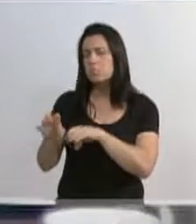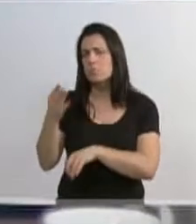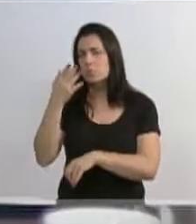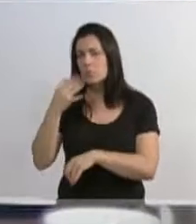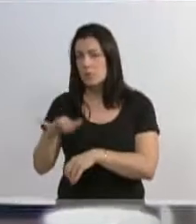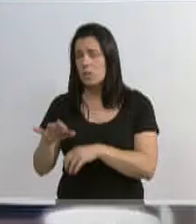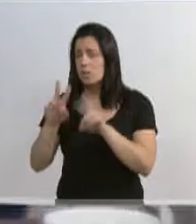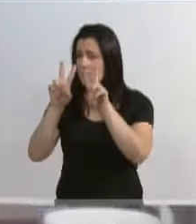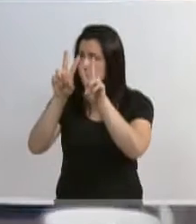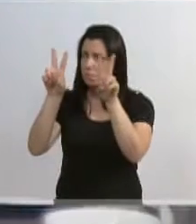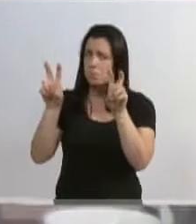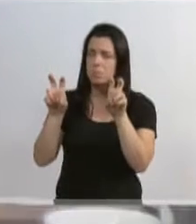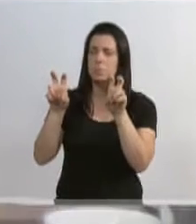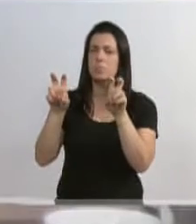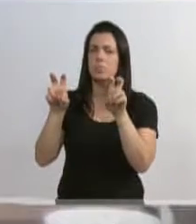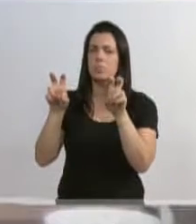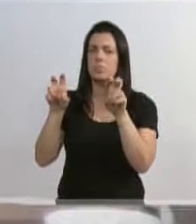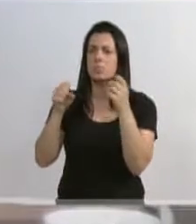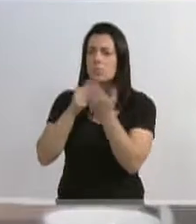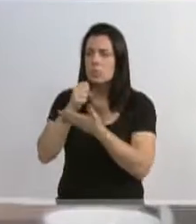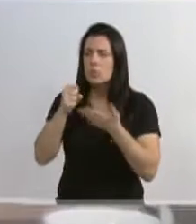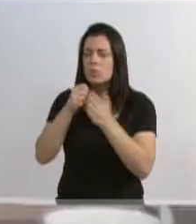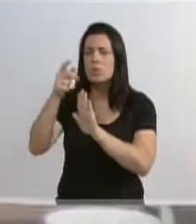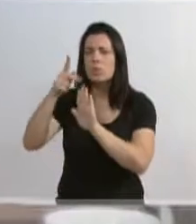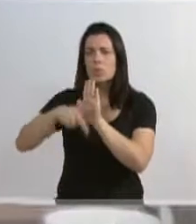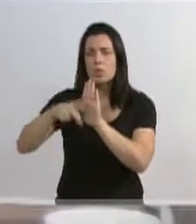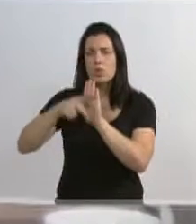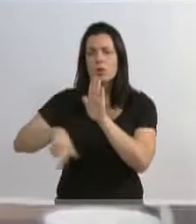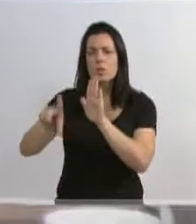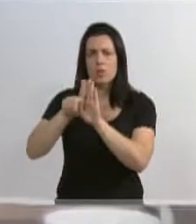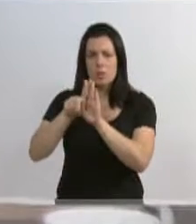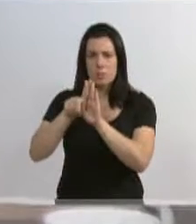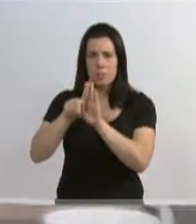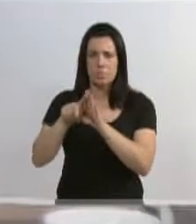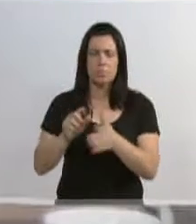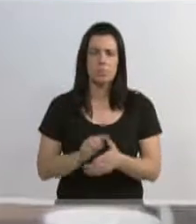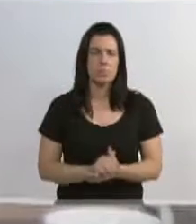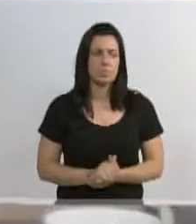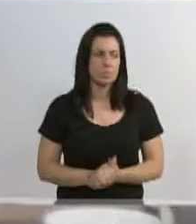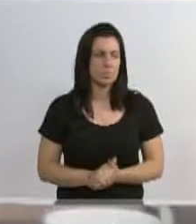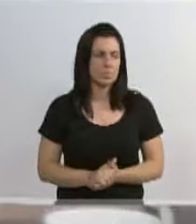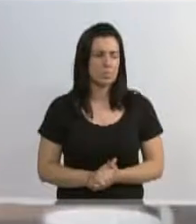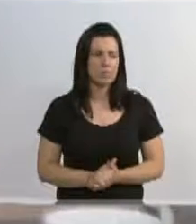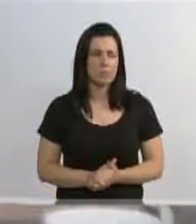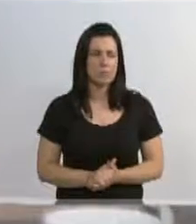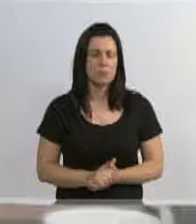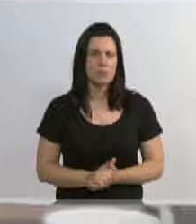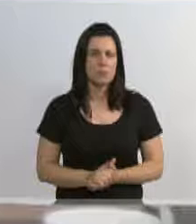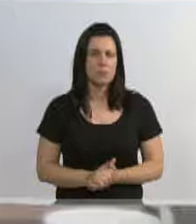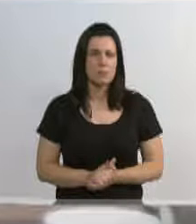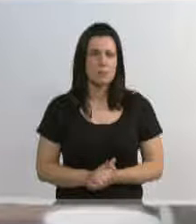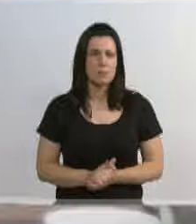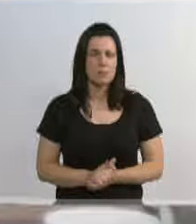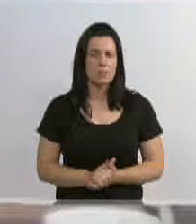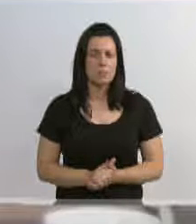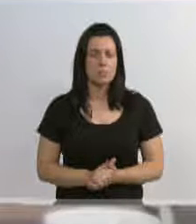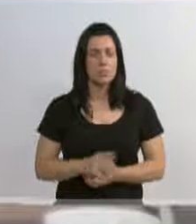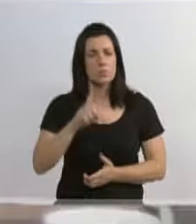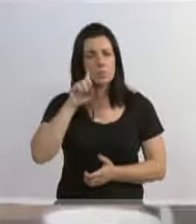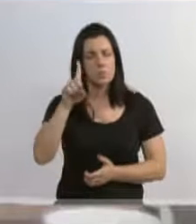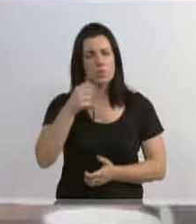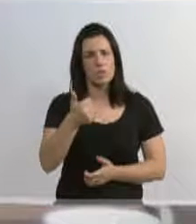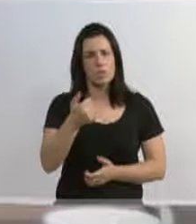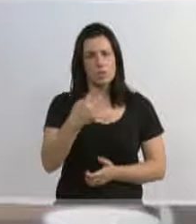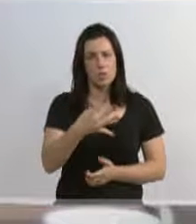mirins com o tema Noções de Projeto de Lei. no dia 14